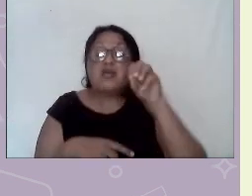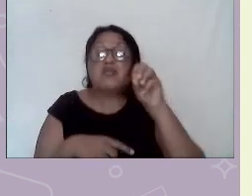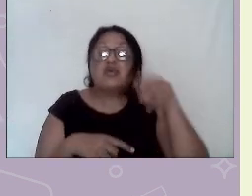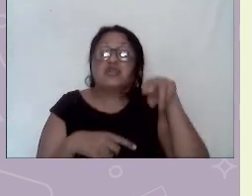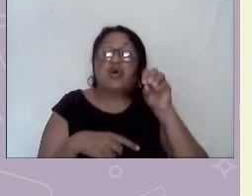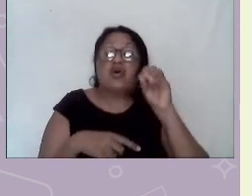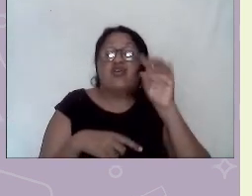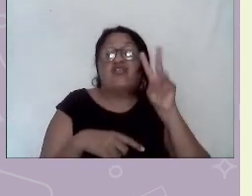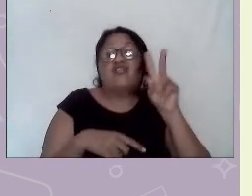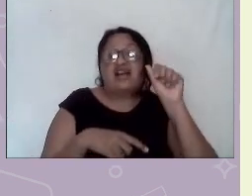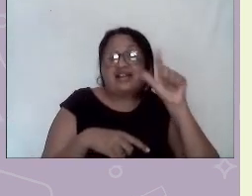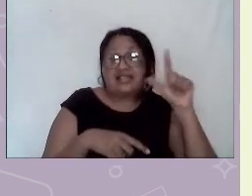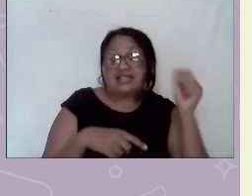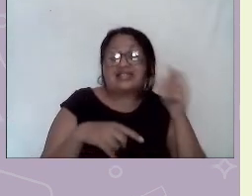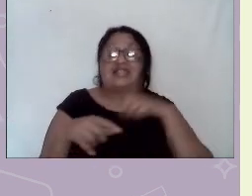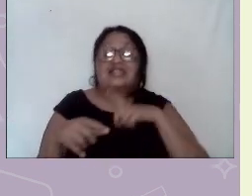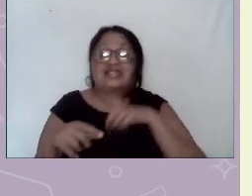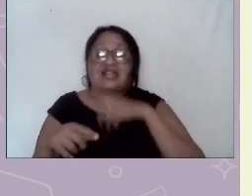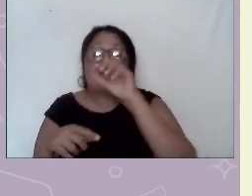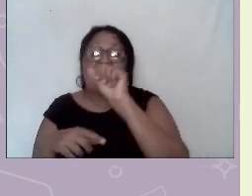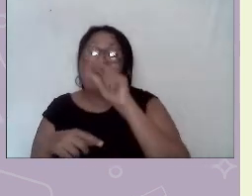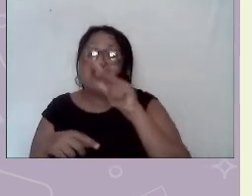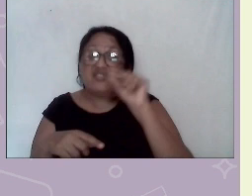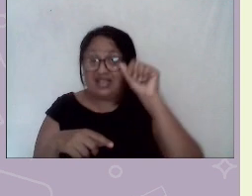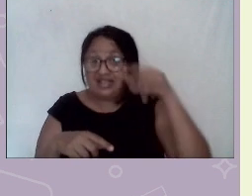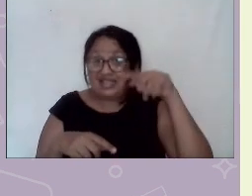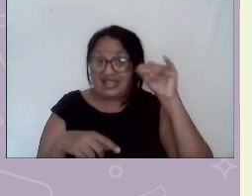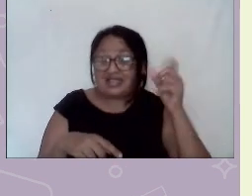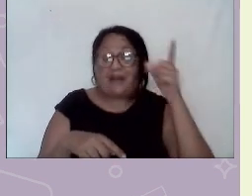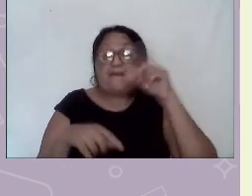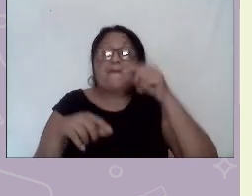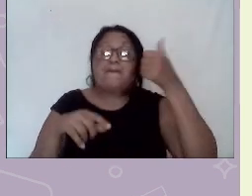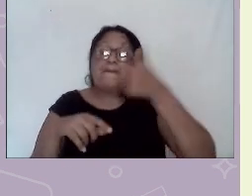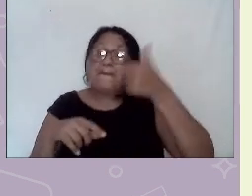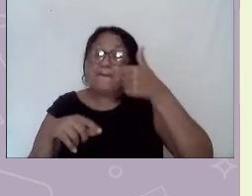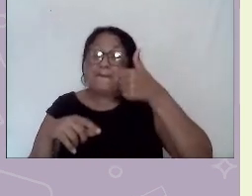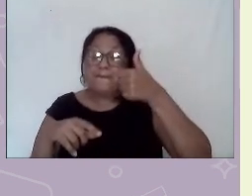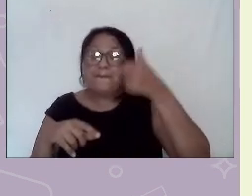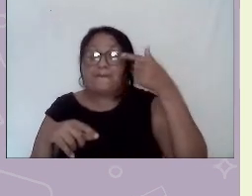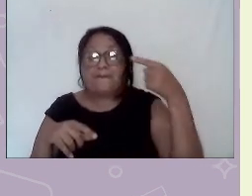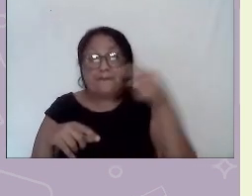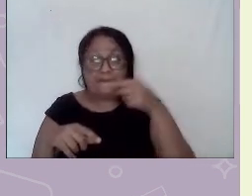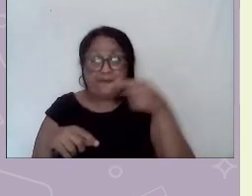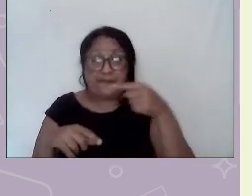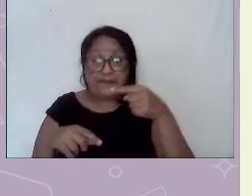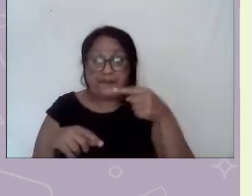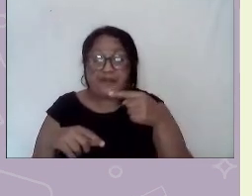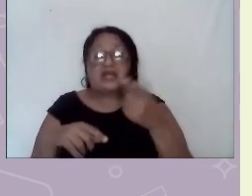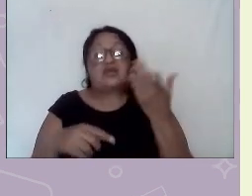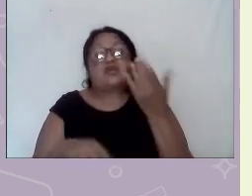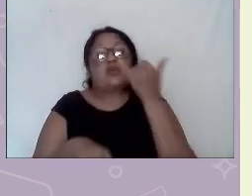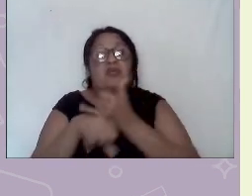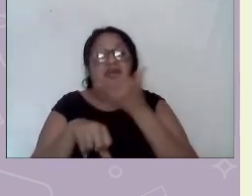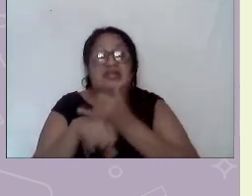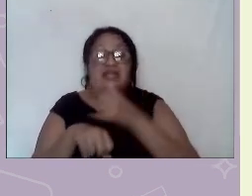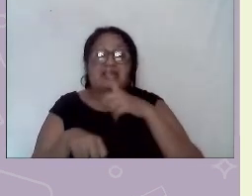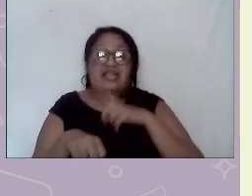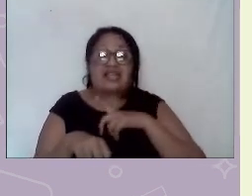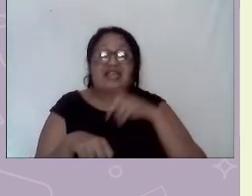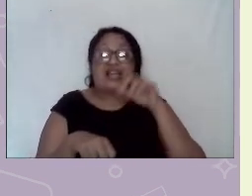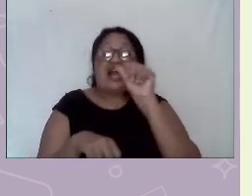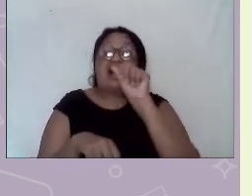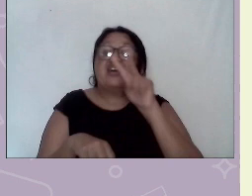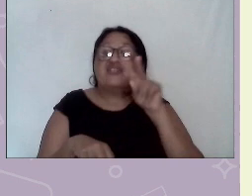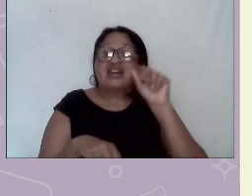certo então ele tem uma valência o halogênio tem uma valência menos 1 enquanto que os metais alcalinos terrosos tem a valência mais